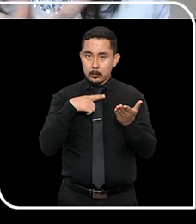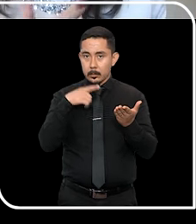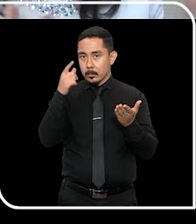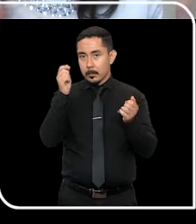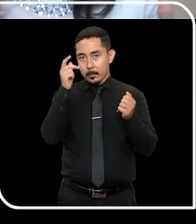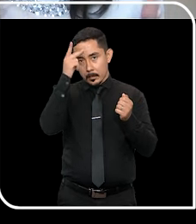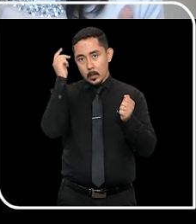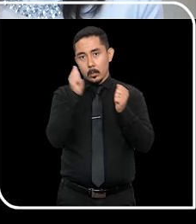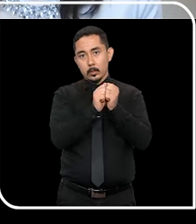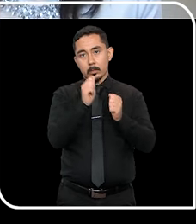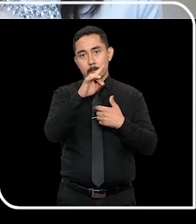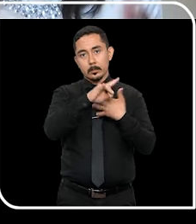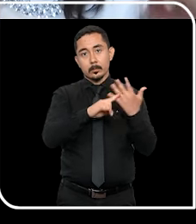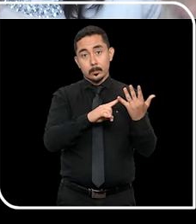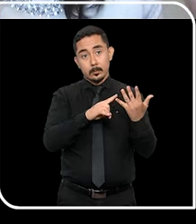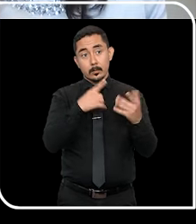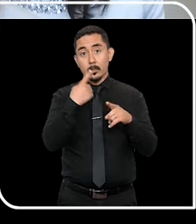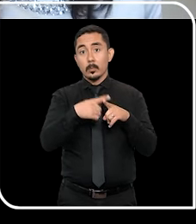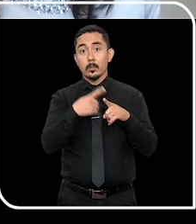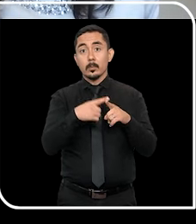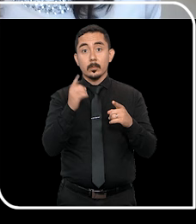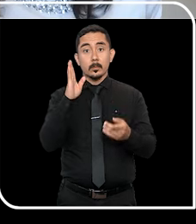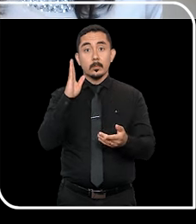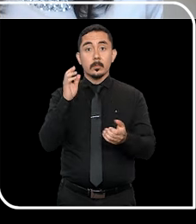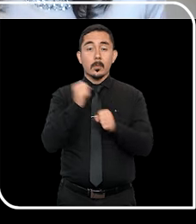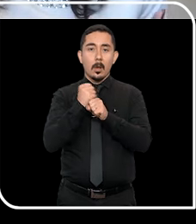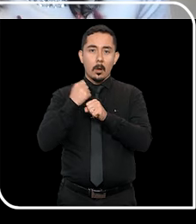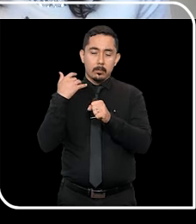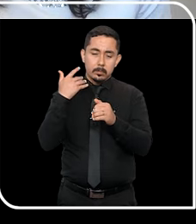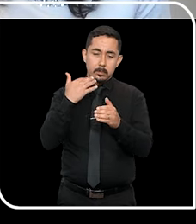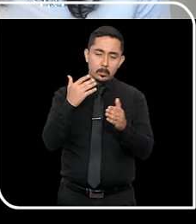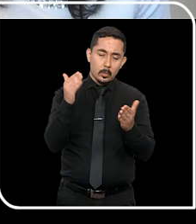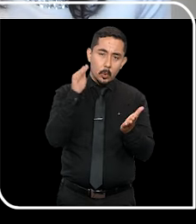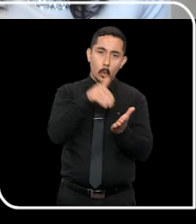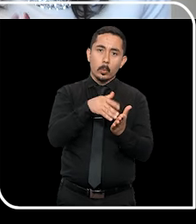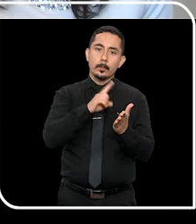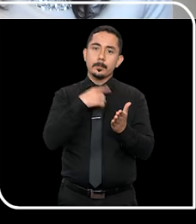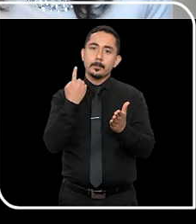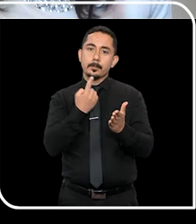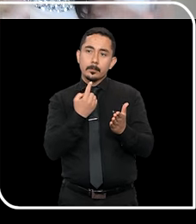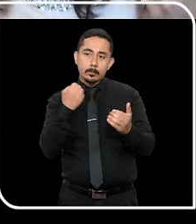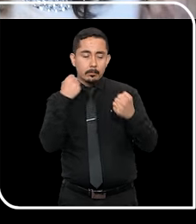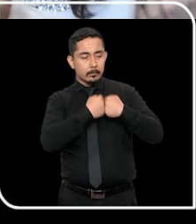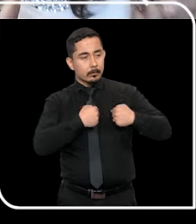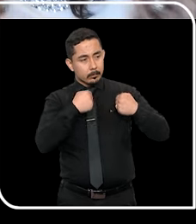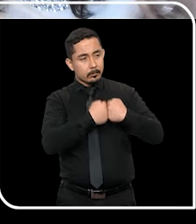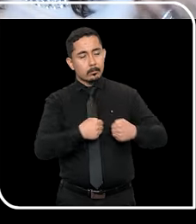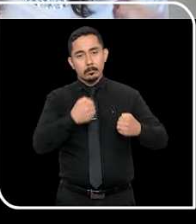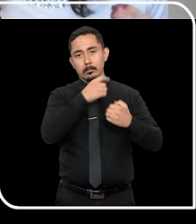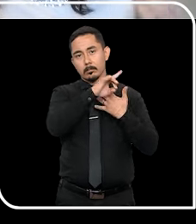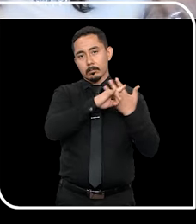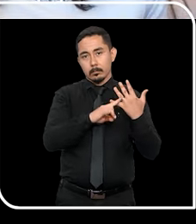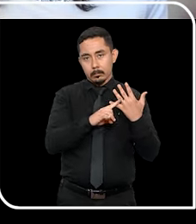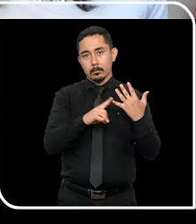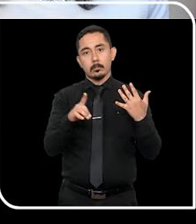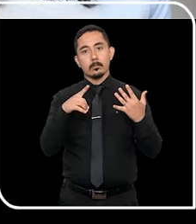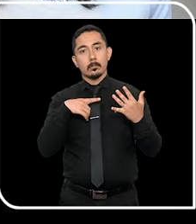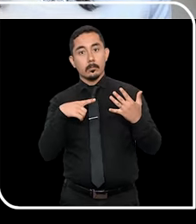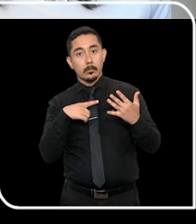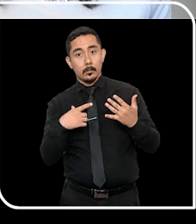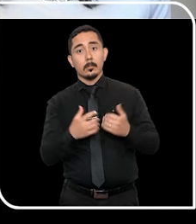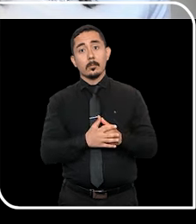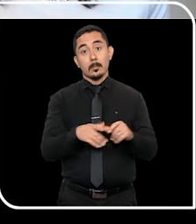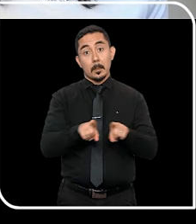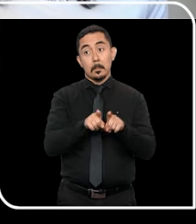deficiência porque nos últimos anos a os resistentes aqui começaram a lutar por direitos começaram a ter leis